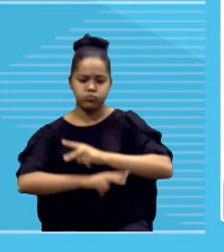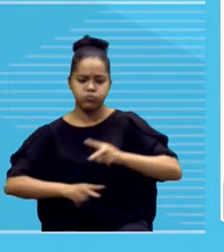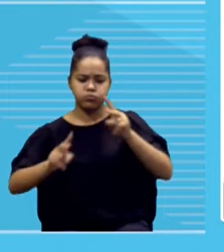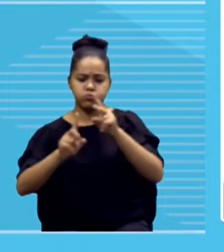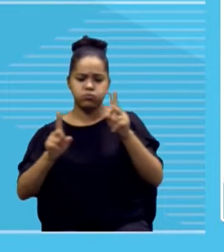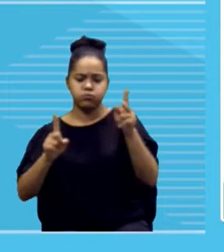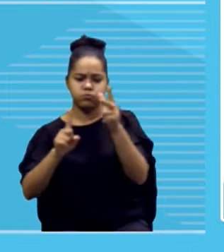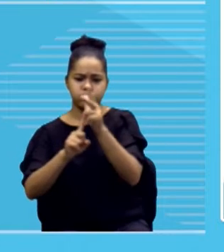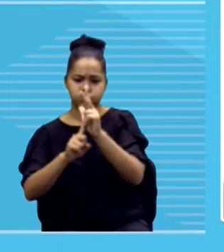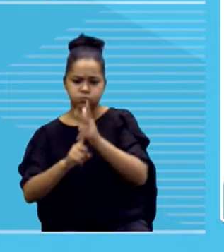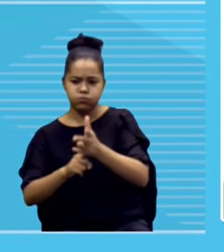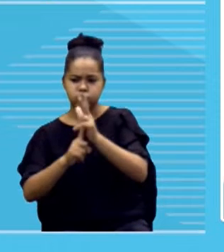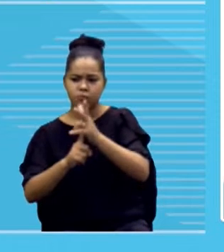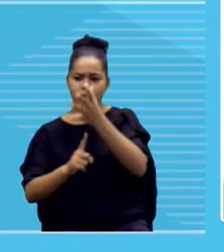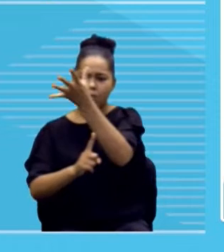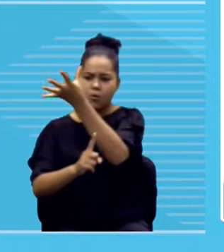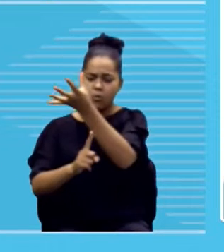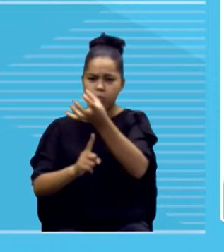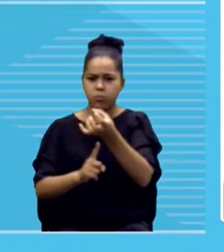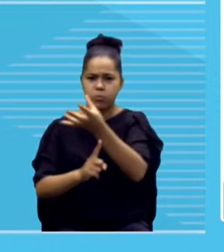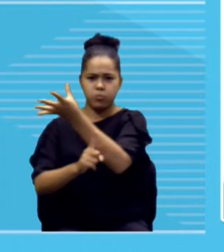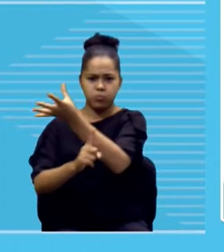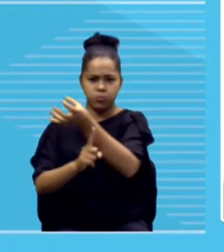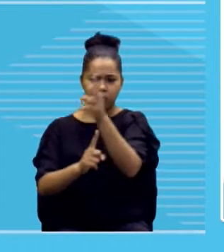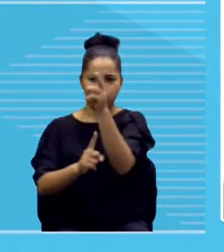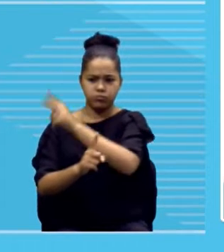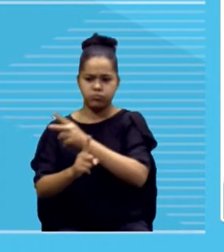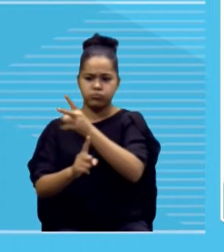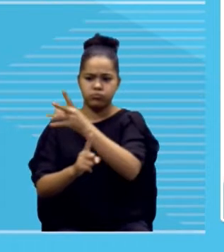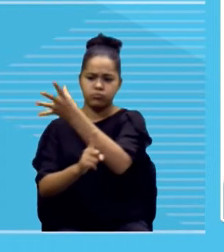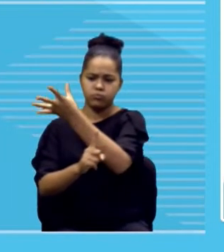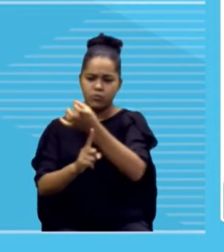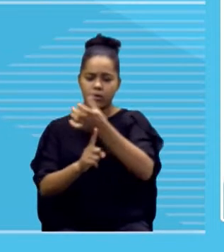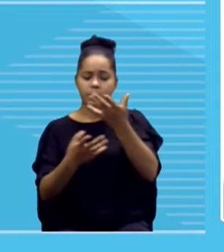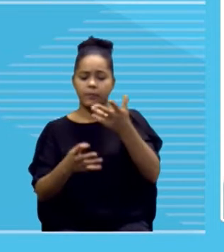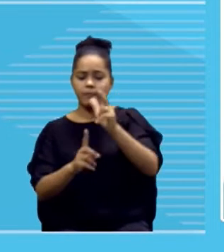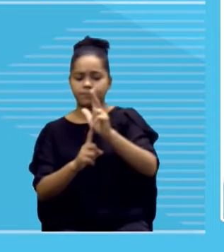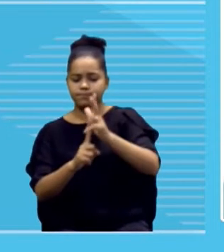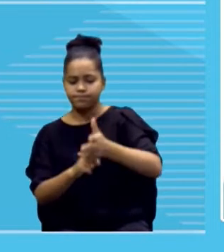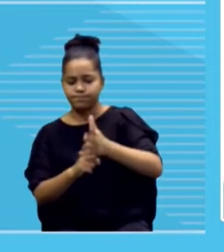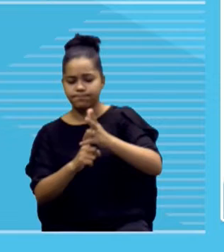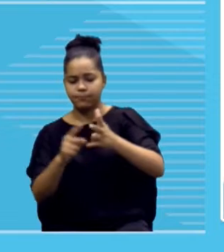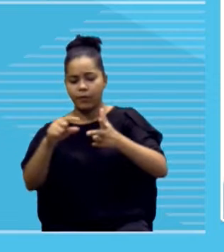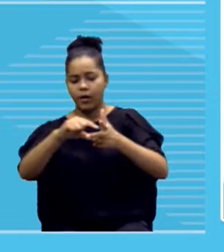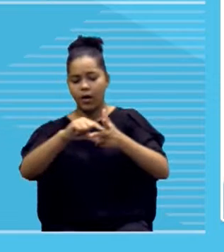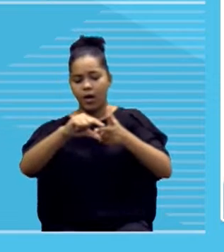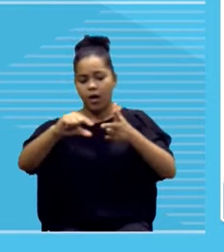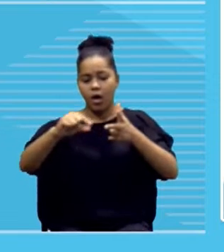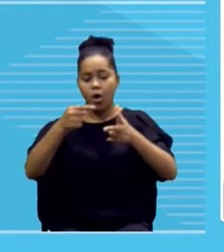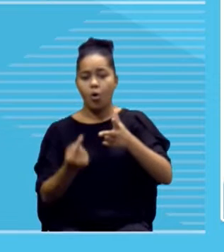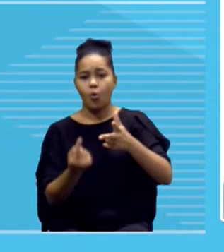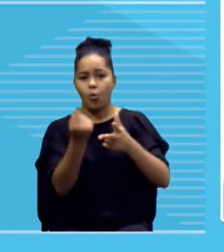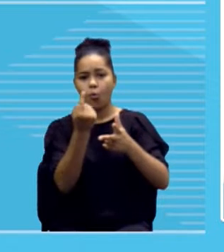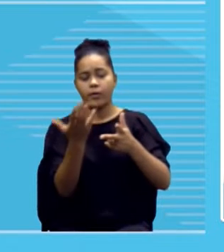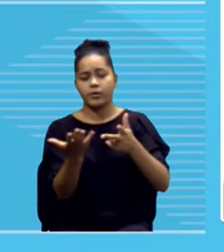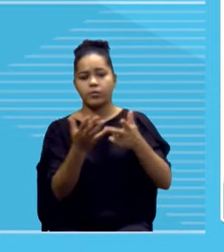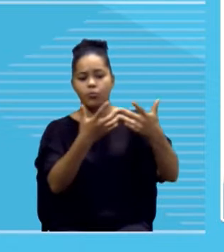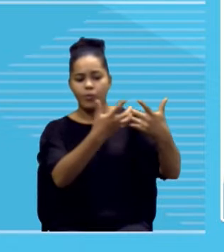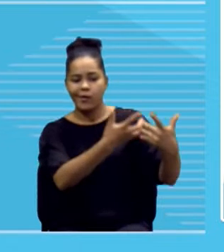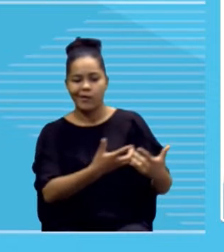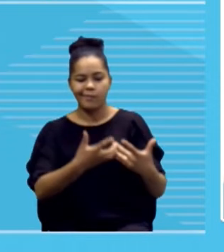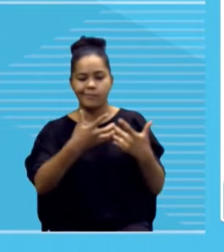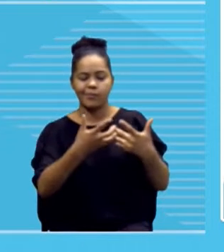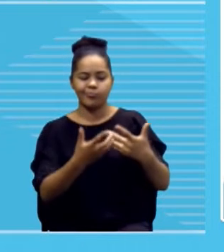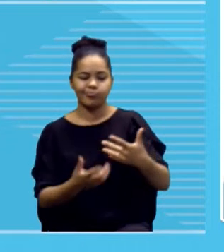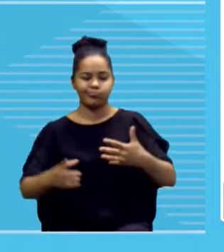ele é pequeno. Ele não é pequeno. Uma pá daquela tem que ser carregada por uma carreta, beleza? Uma pazinha daquela